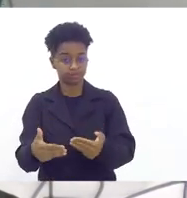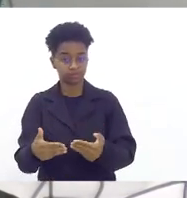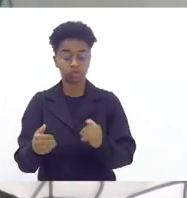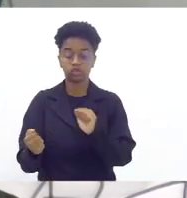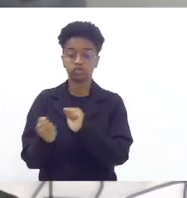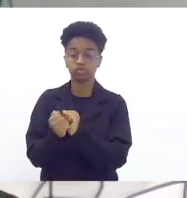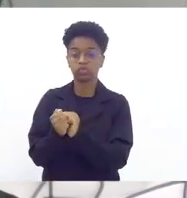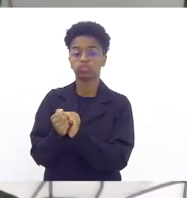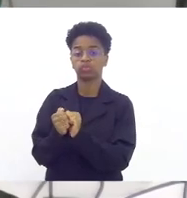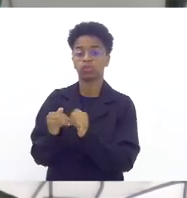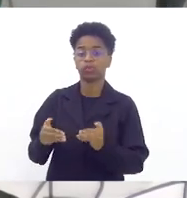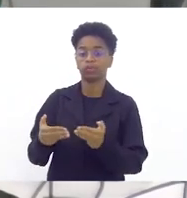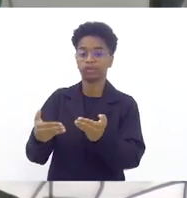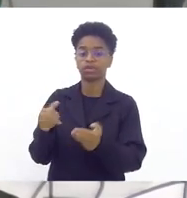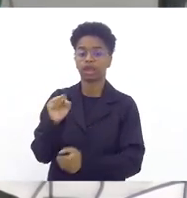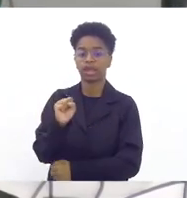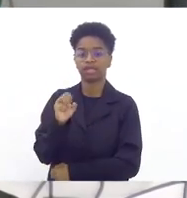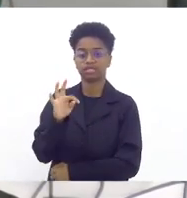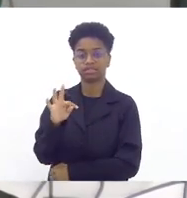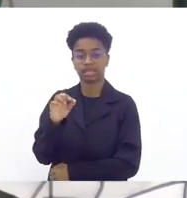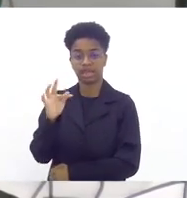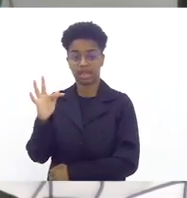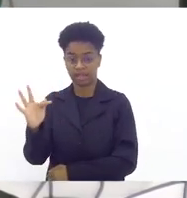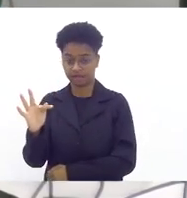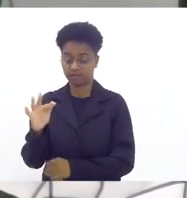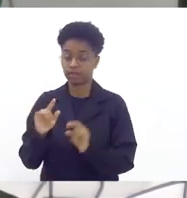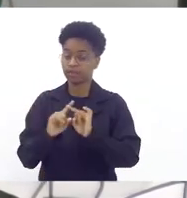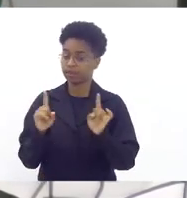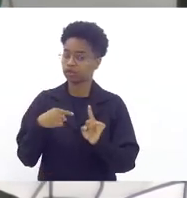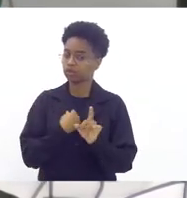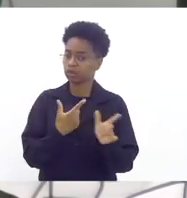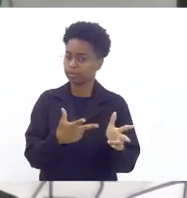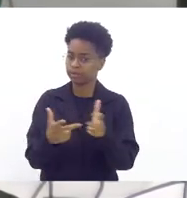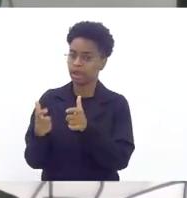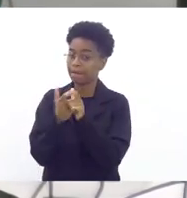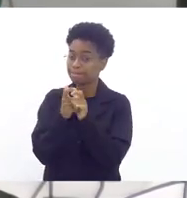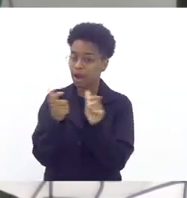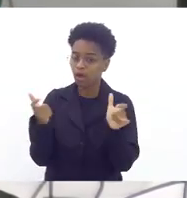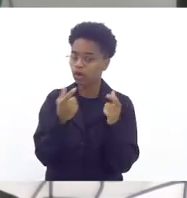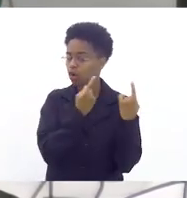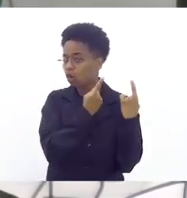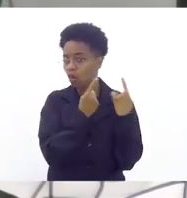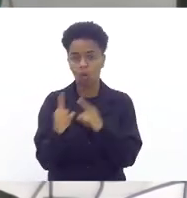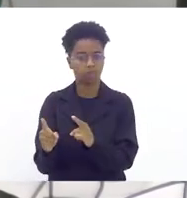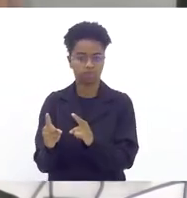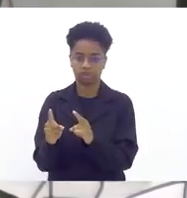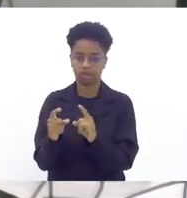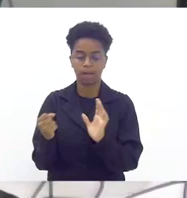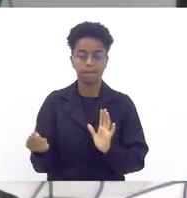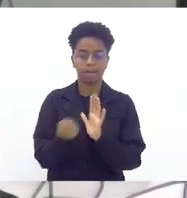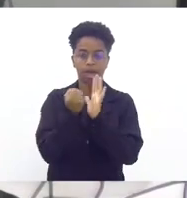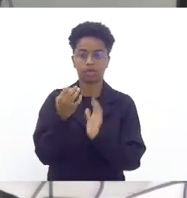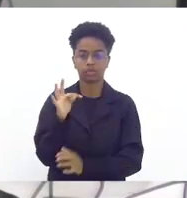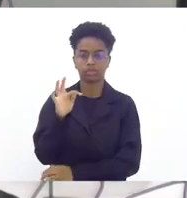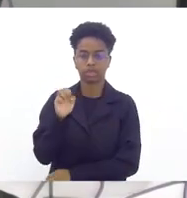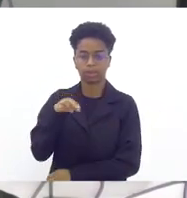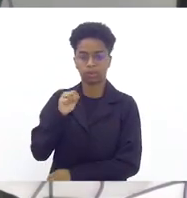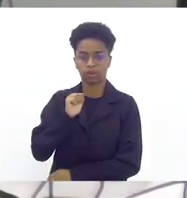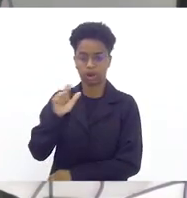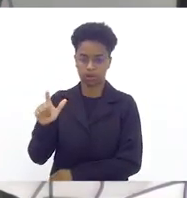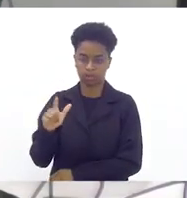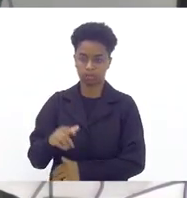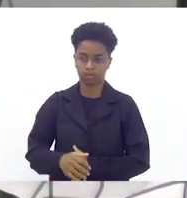Supremo e nós vimos que a maioria deles é contrária ao marco temporal. Então, nós estamos